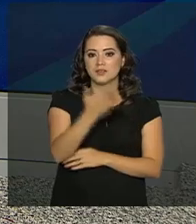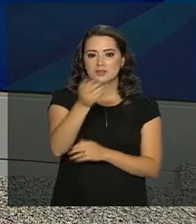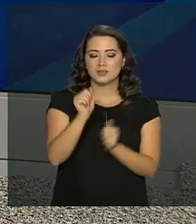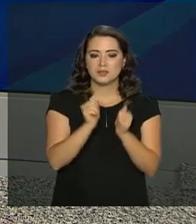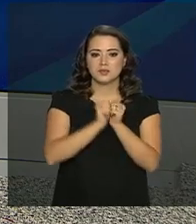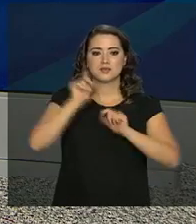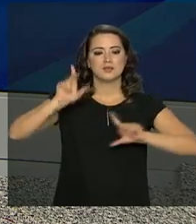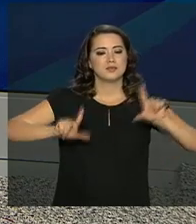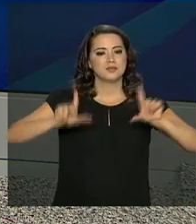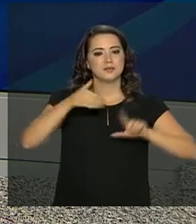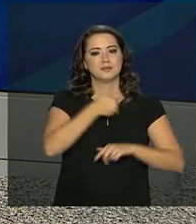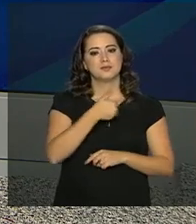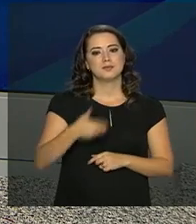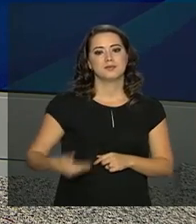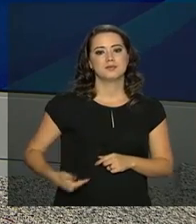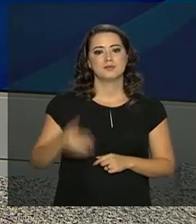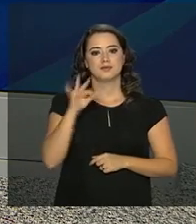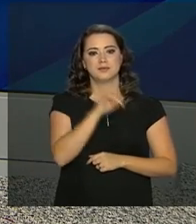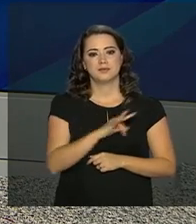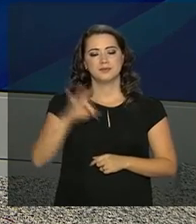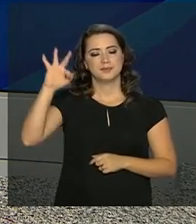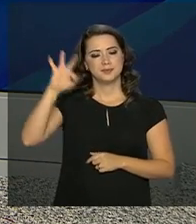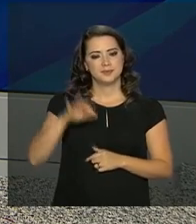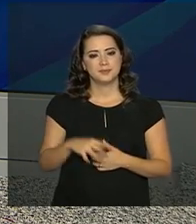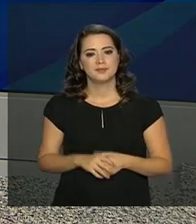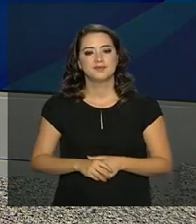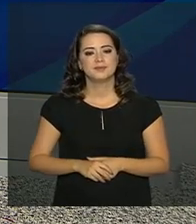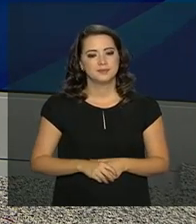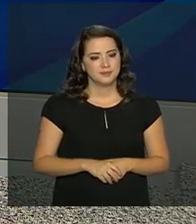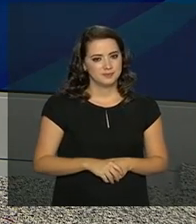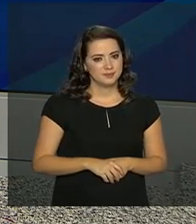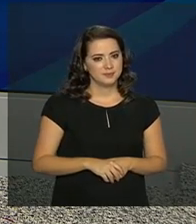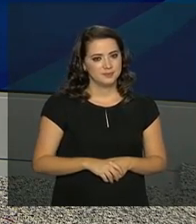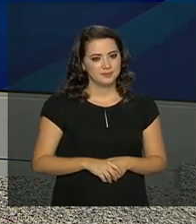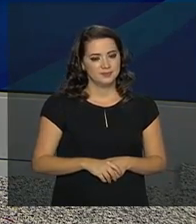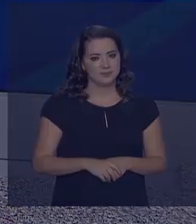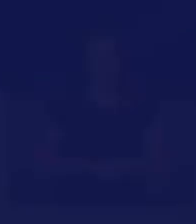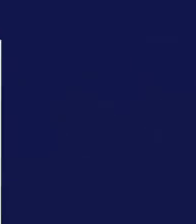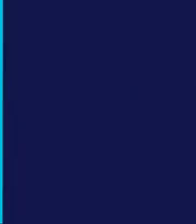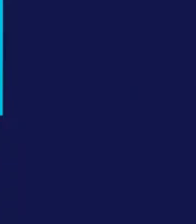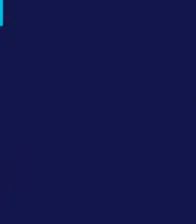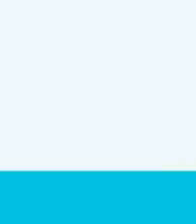pra você continue com a gente aqui na nbr a tv do governo federal